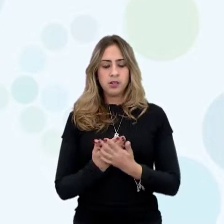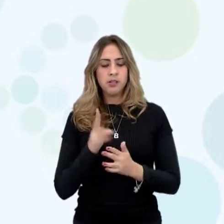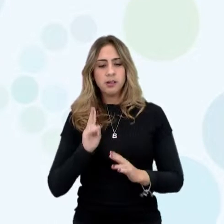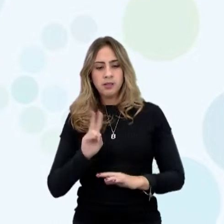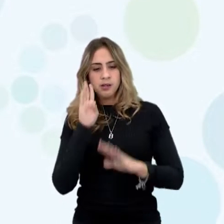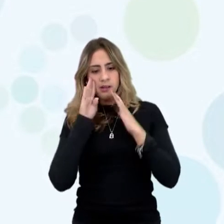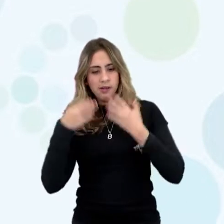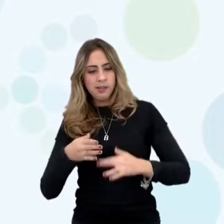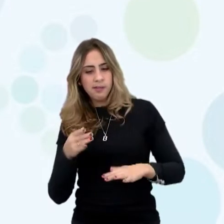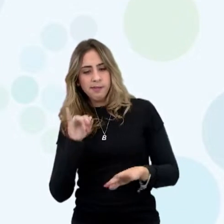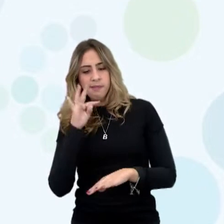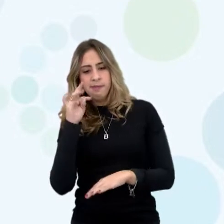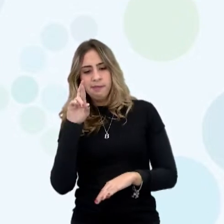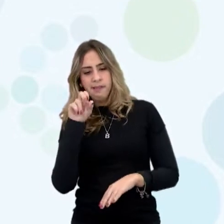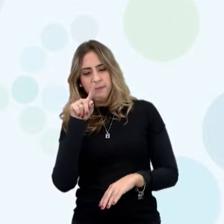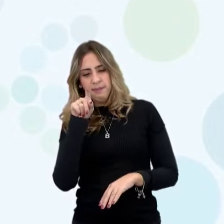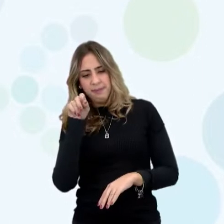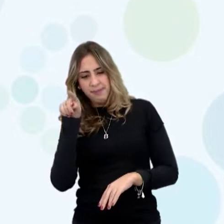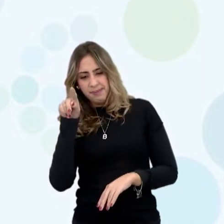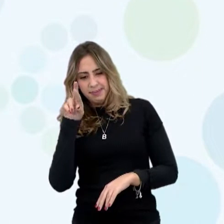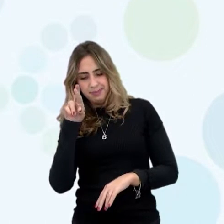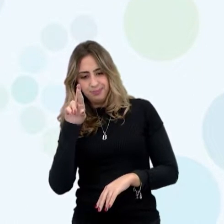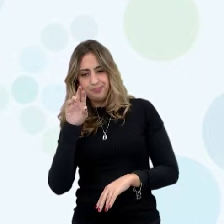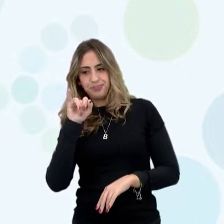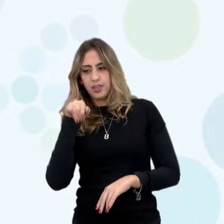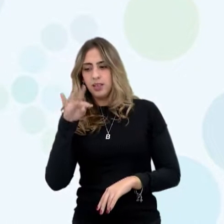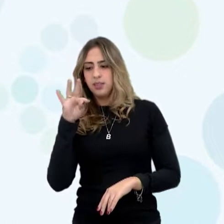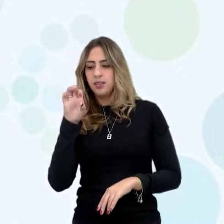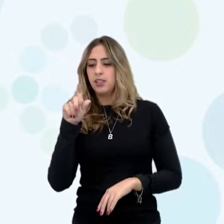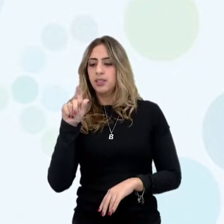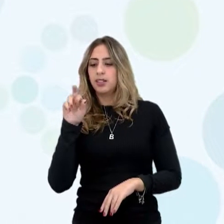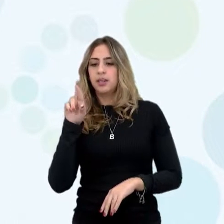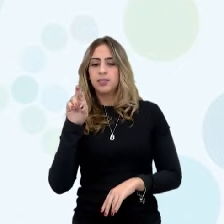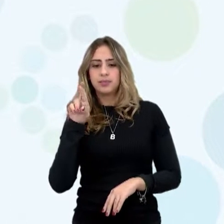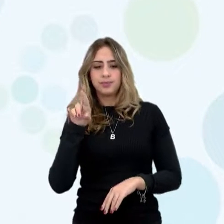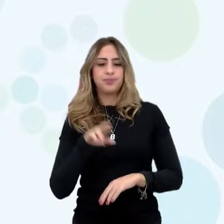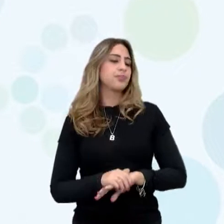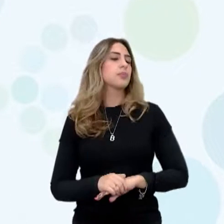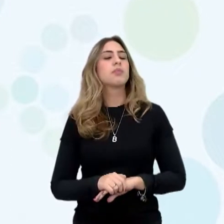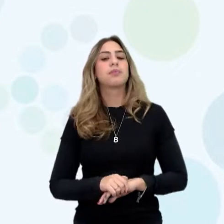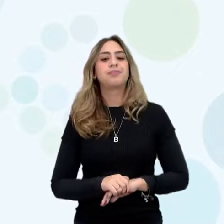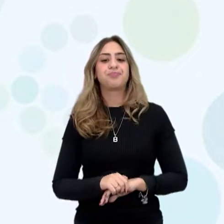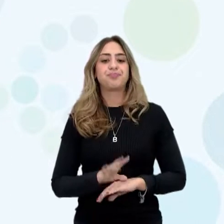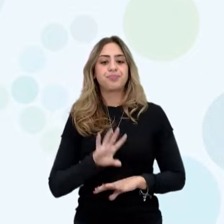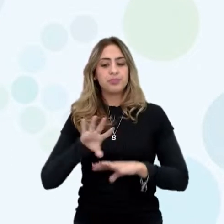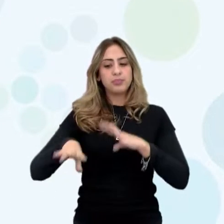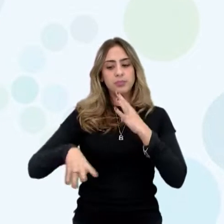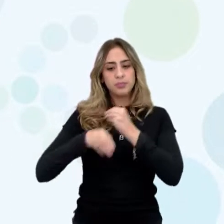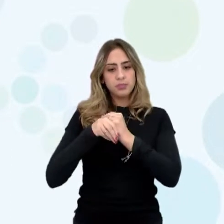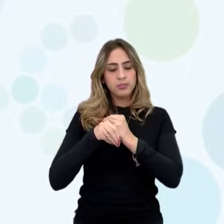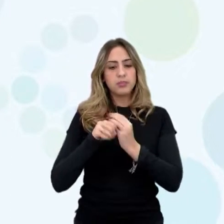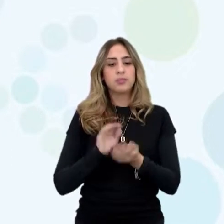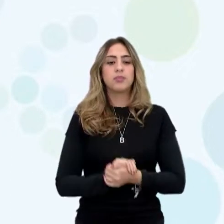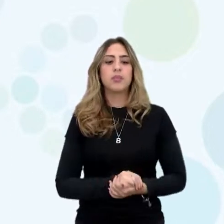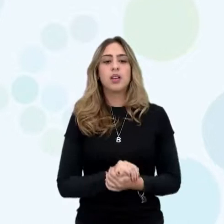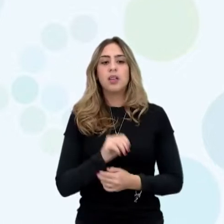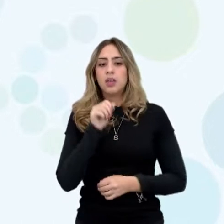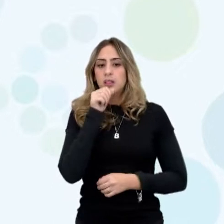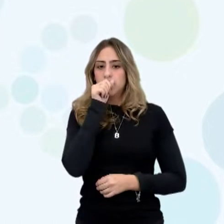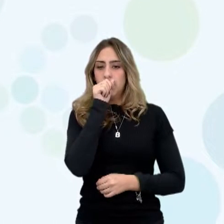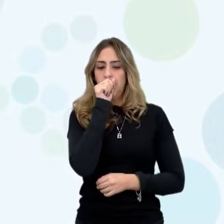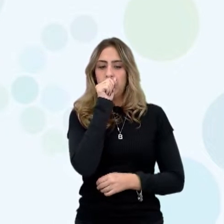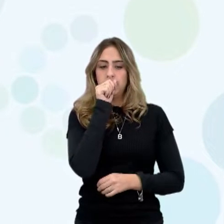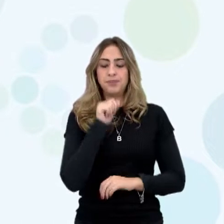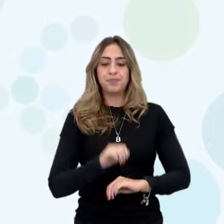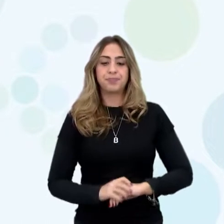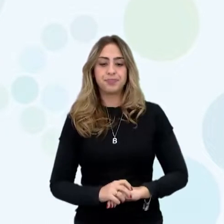buscando integrar os componentes de ciências humanas e sociais aplicadas e ainda matemática e suas tecnologias, tudo bem? Então essa é